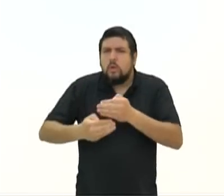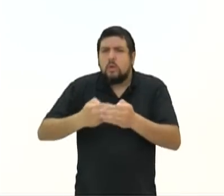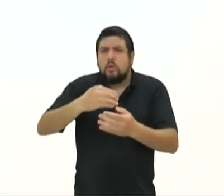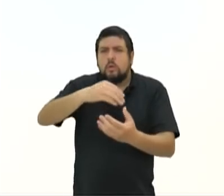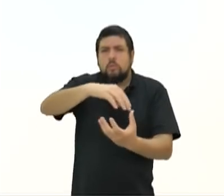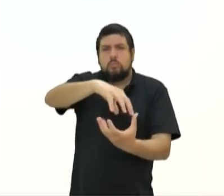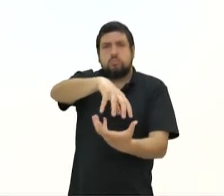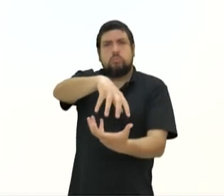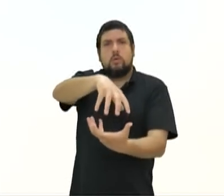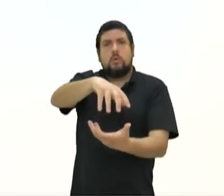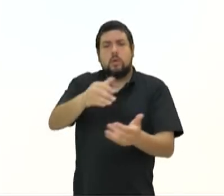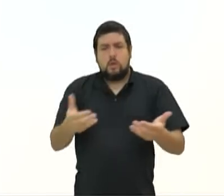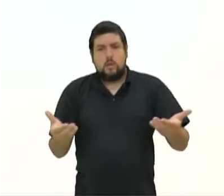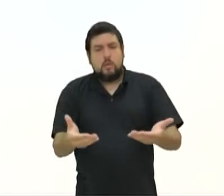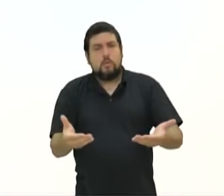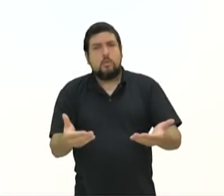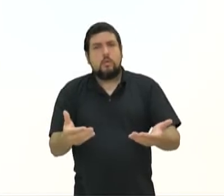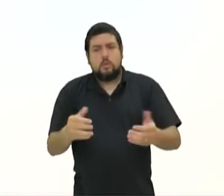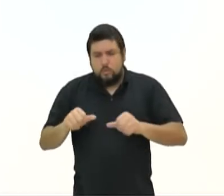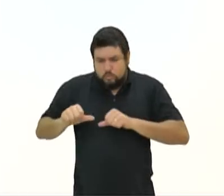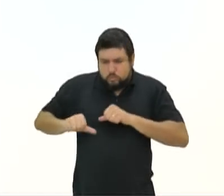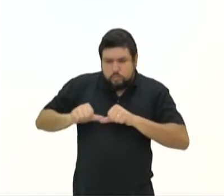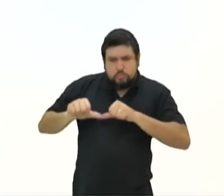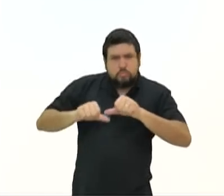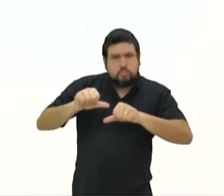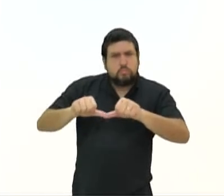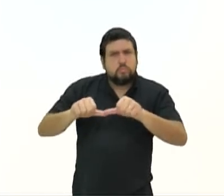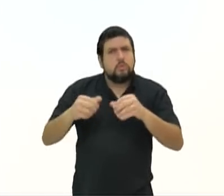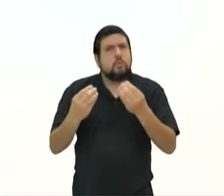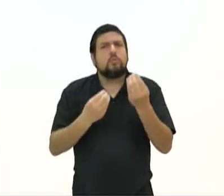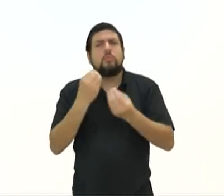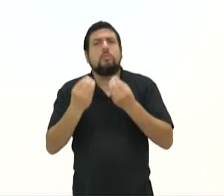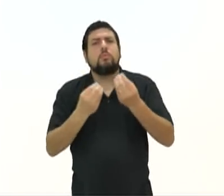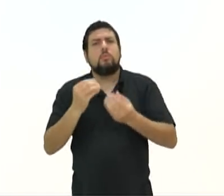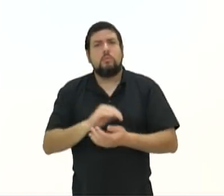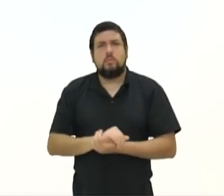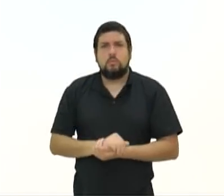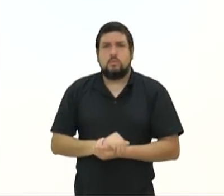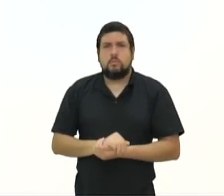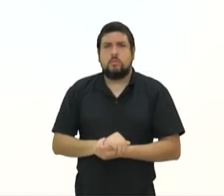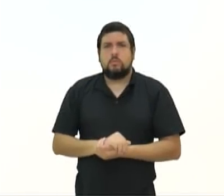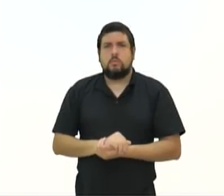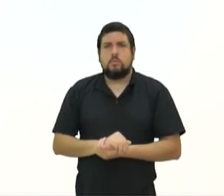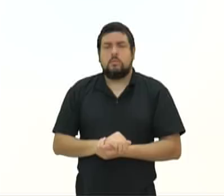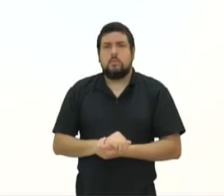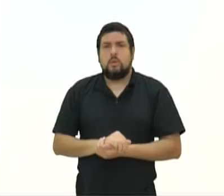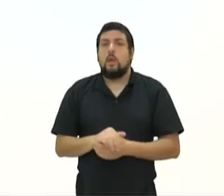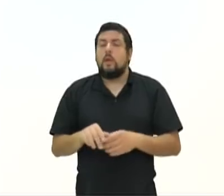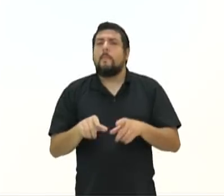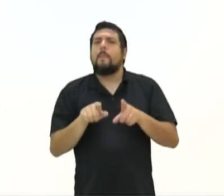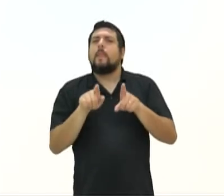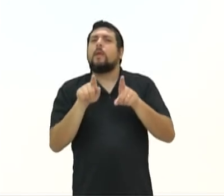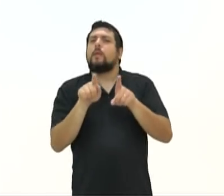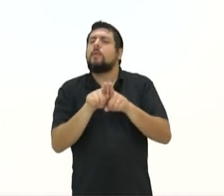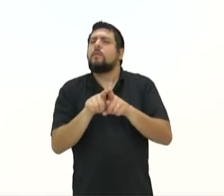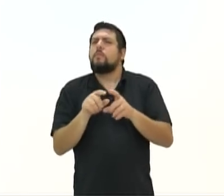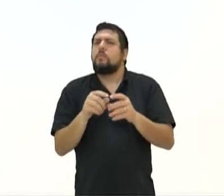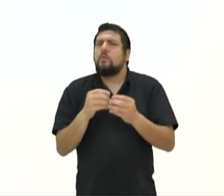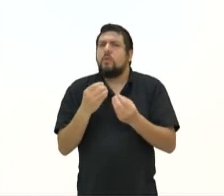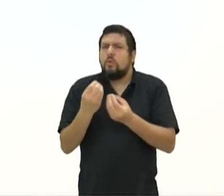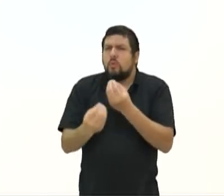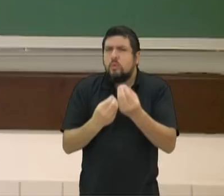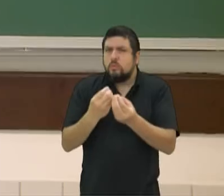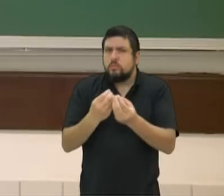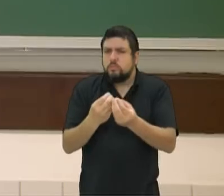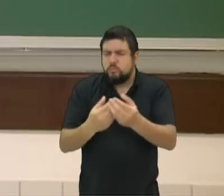ocorreram. Quais são elas? Para tudo isso acontecer, a gente também precisa descobrir da onde surgiu a água. Porque